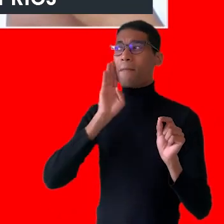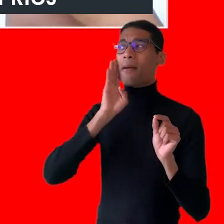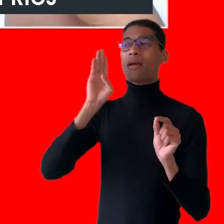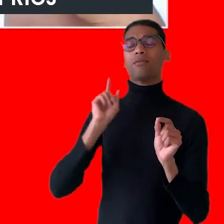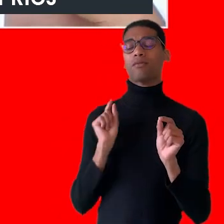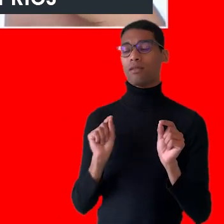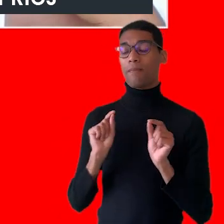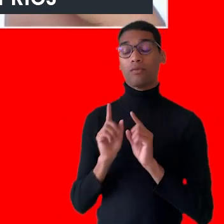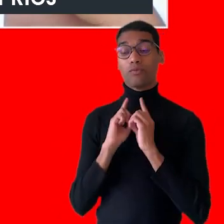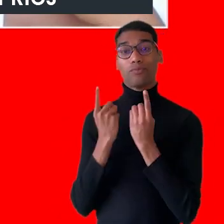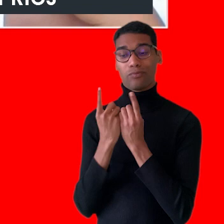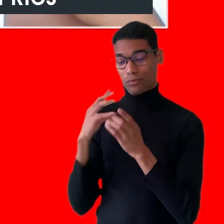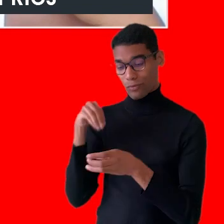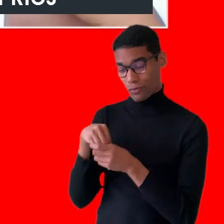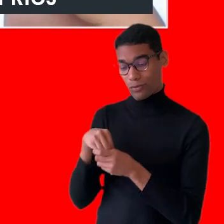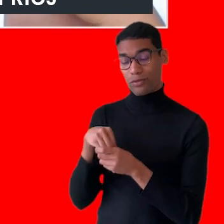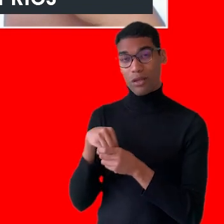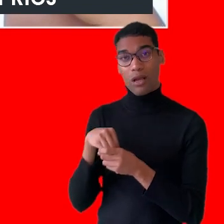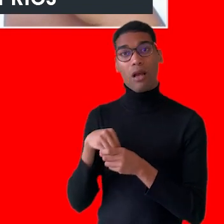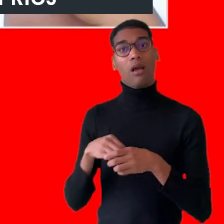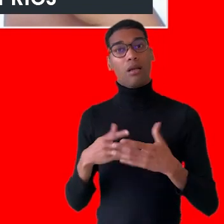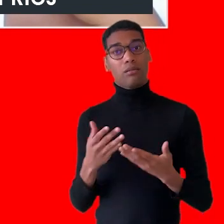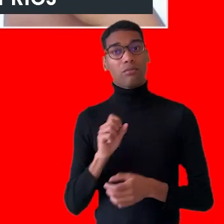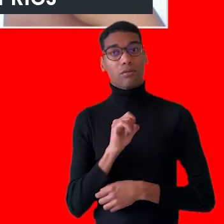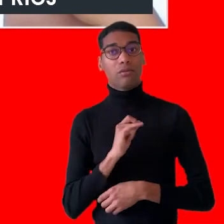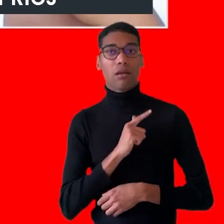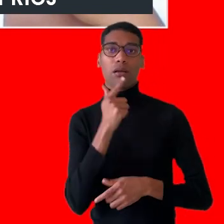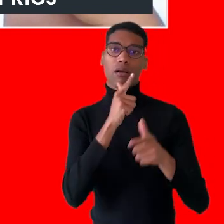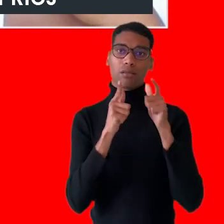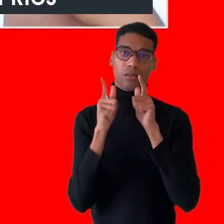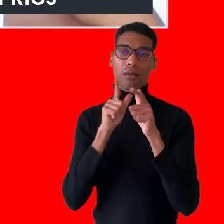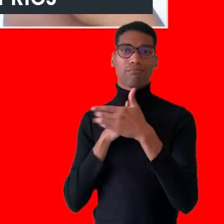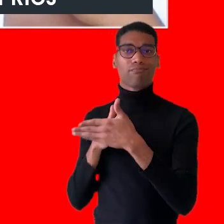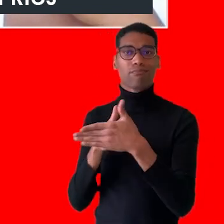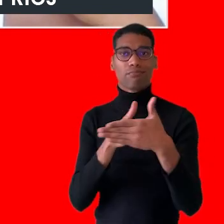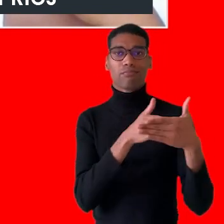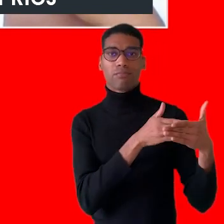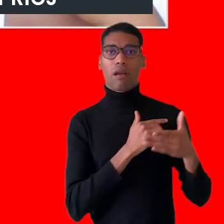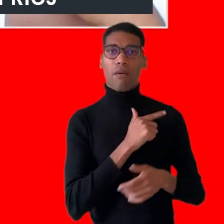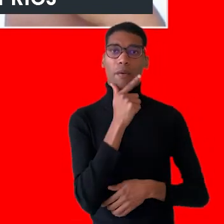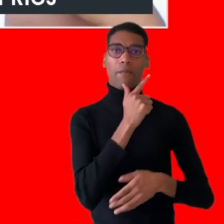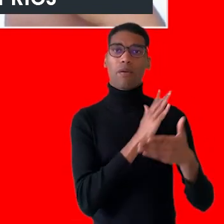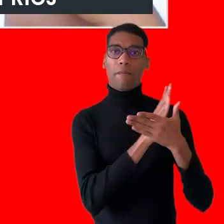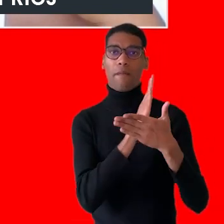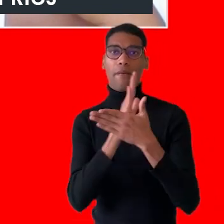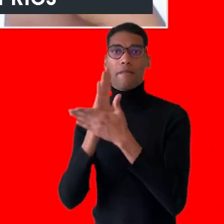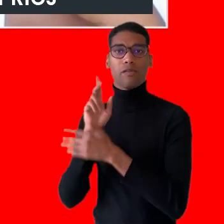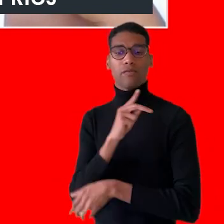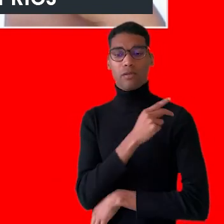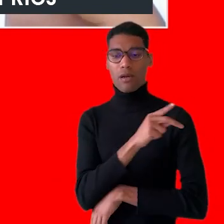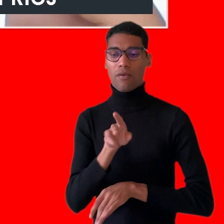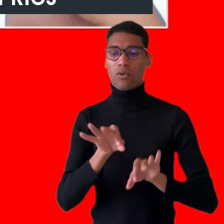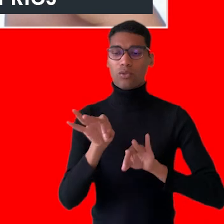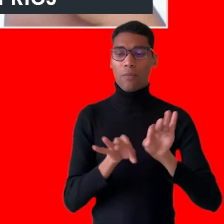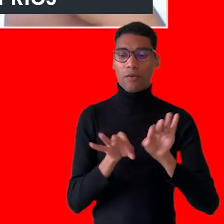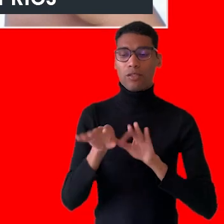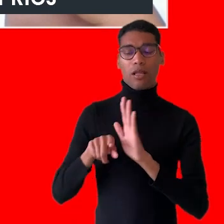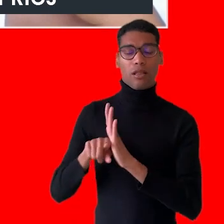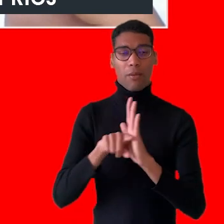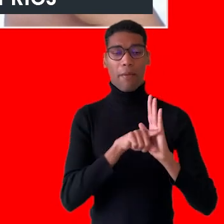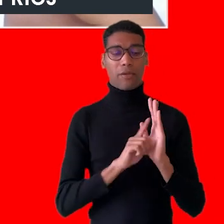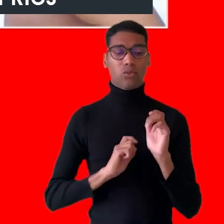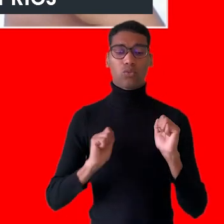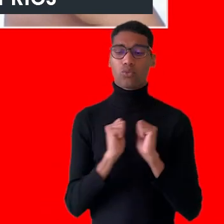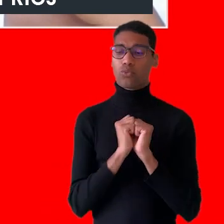no interior dos seus departamentos, se enfrentam barreiras para aprovar seus projetos de